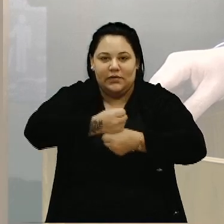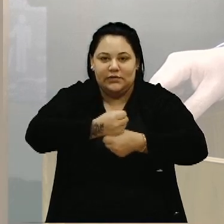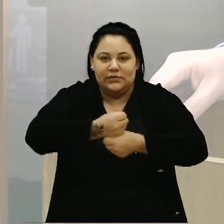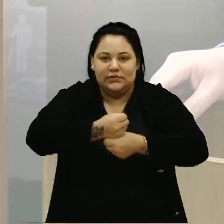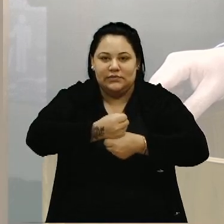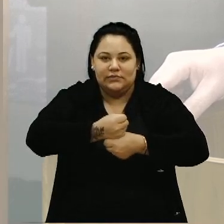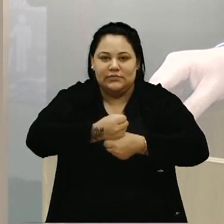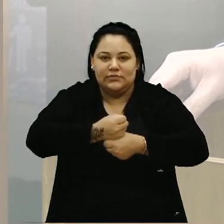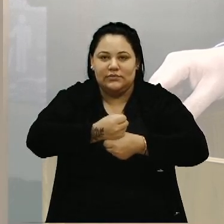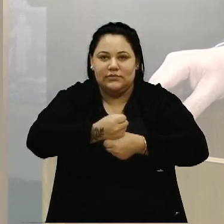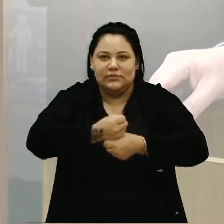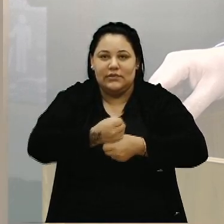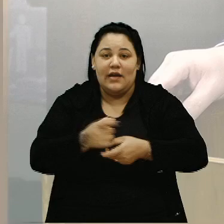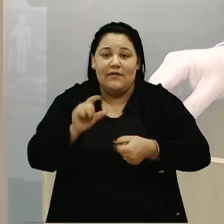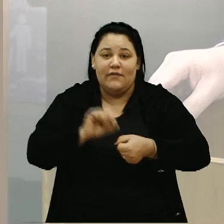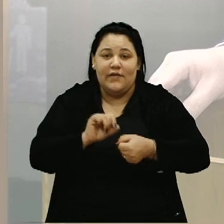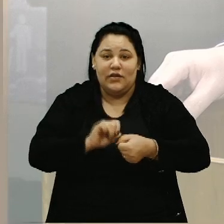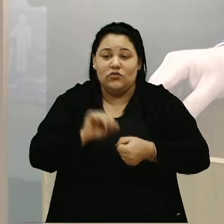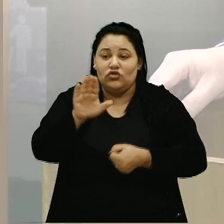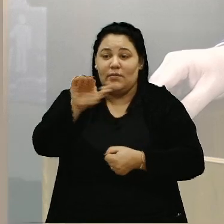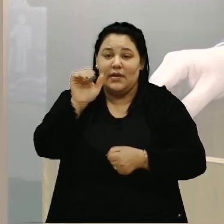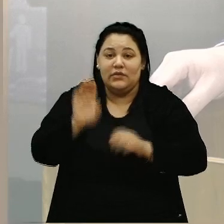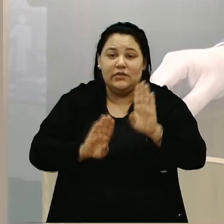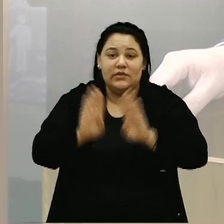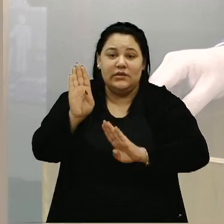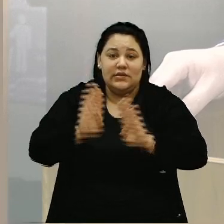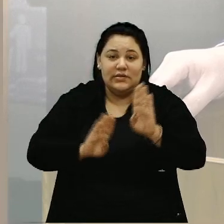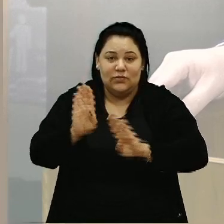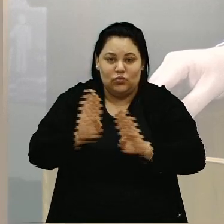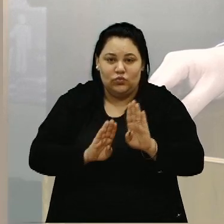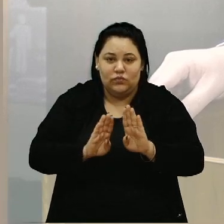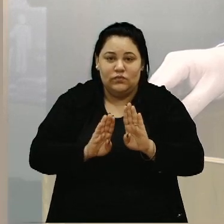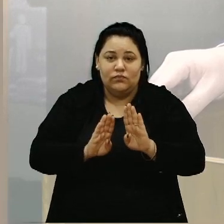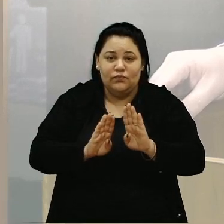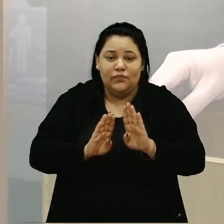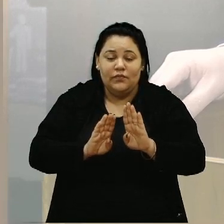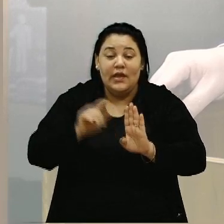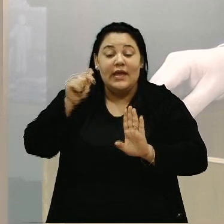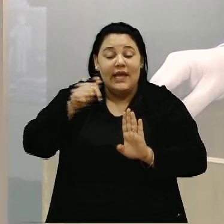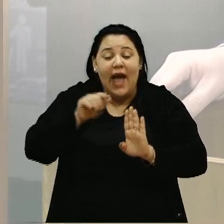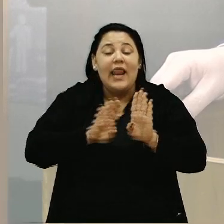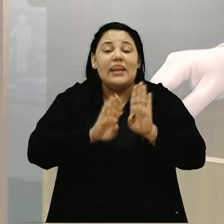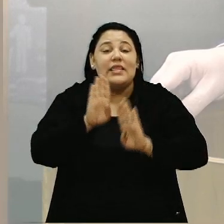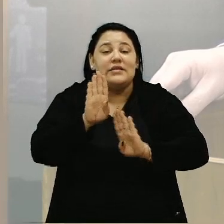via licitação. E a licitação são feitas por